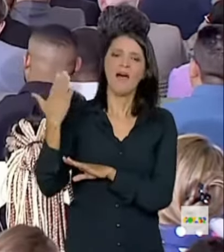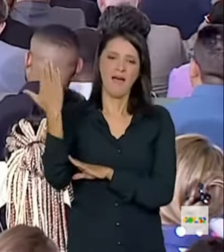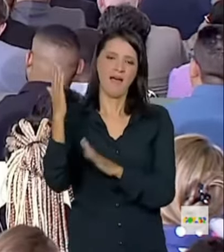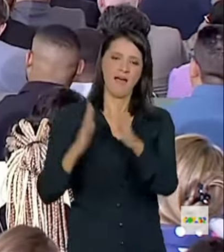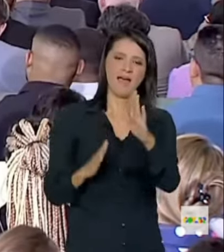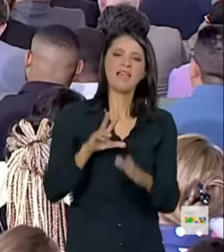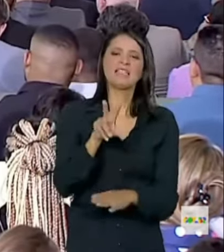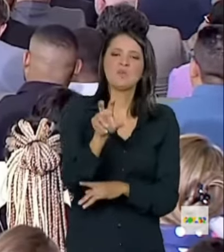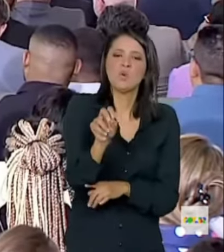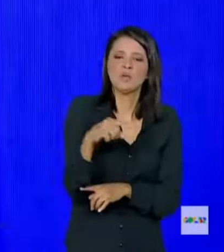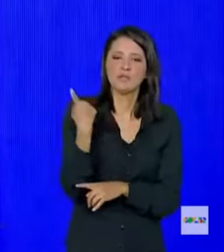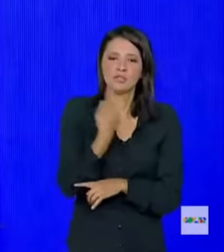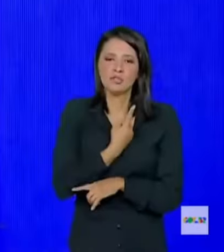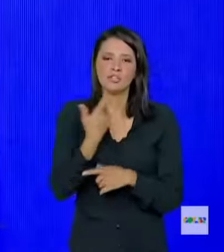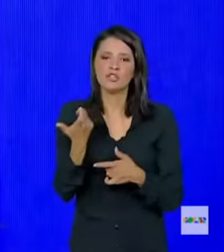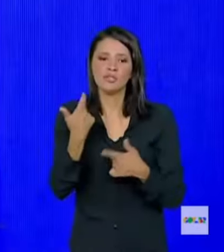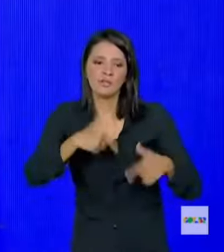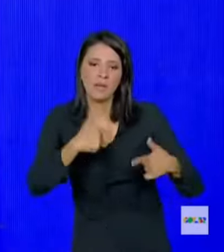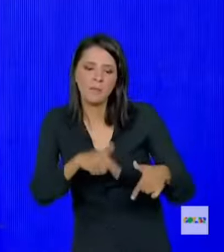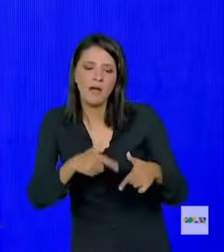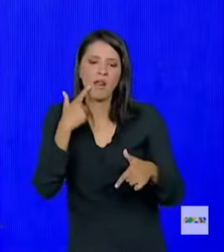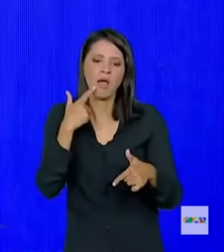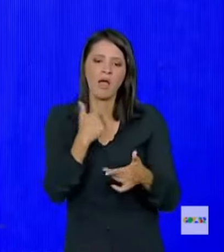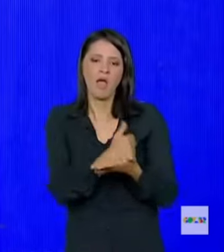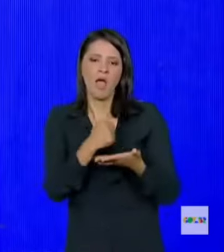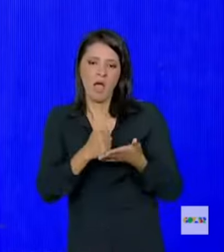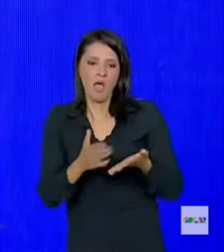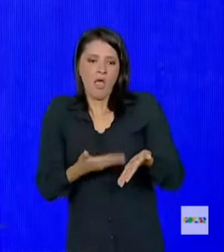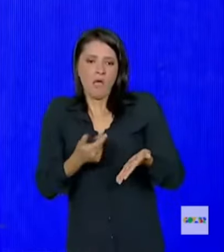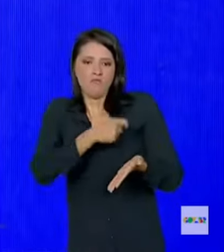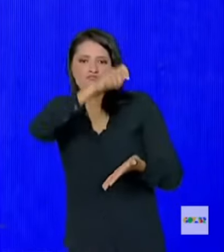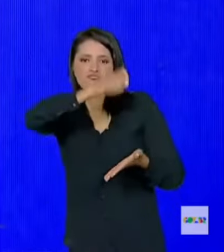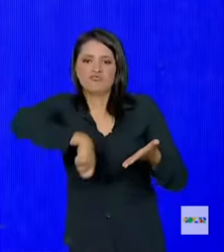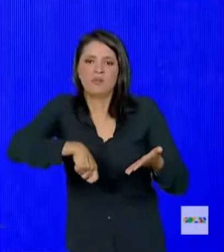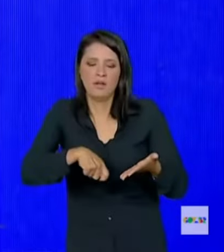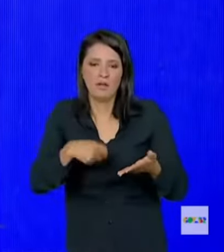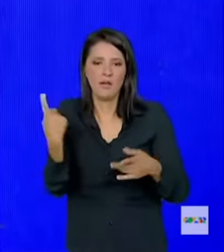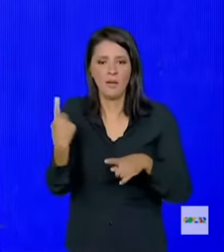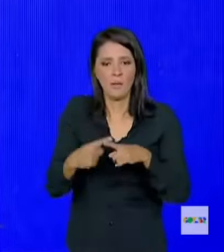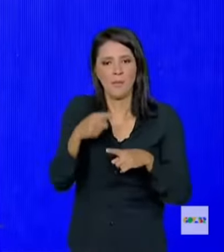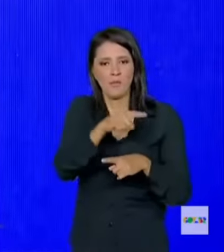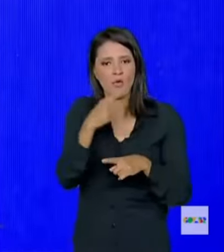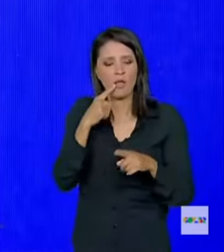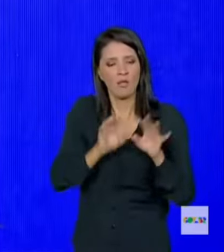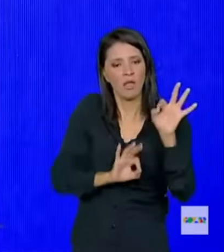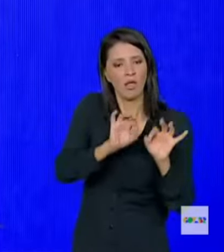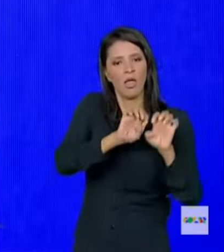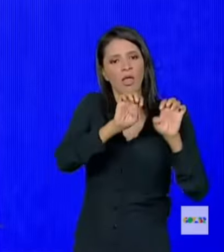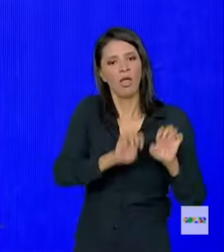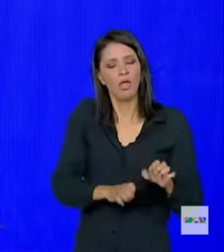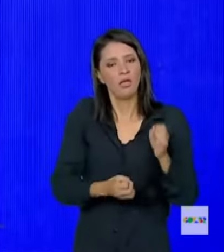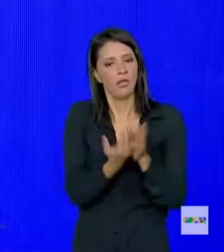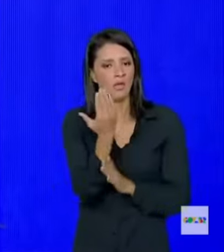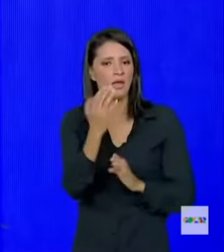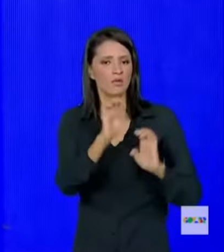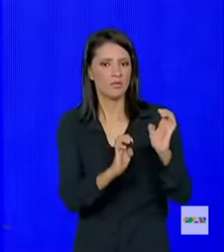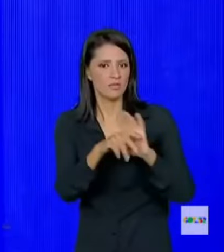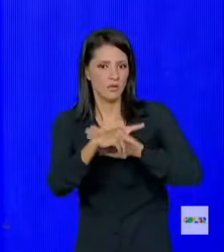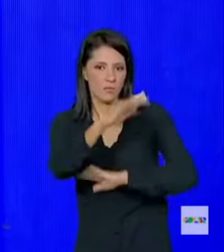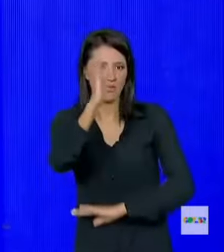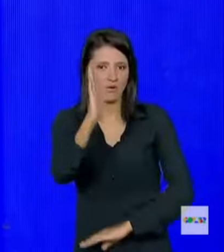50, sonhávamos ser trabalhadores de carteira profissional assinada. Afinal de contas, estava se estruturando a industrialização do